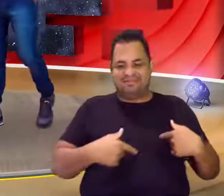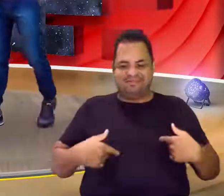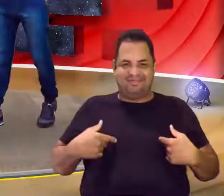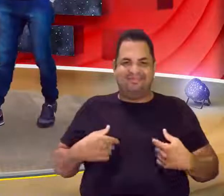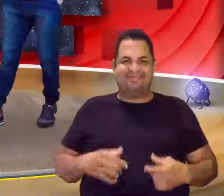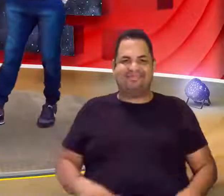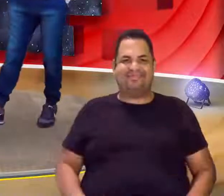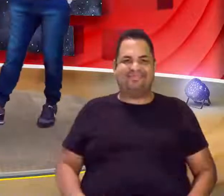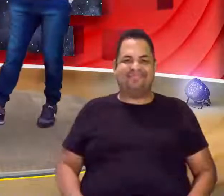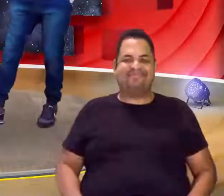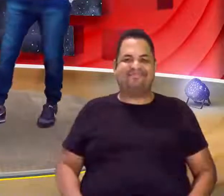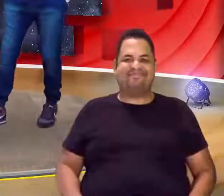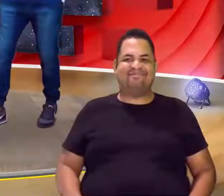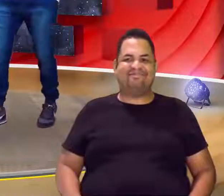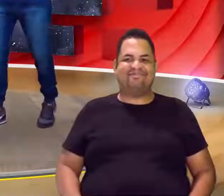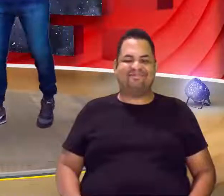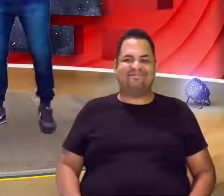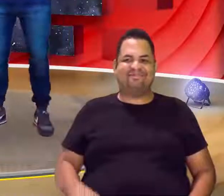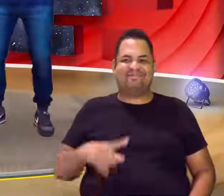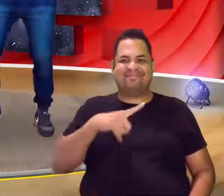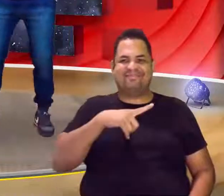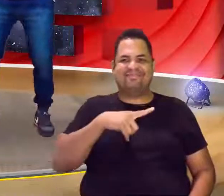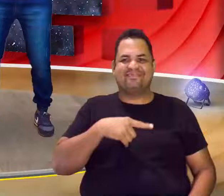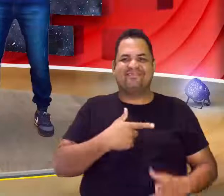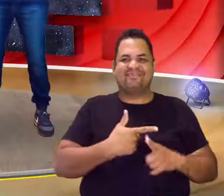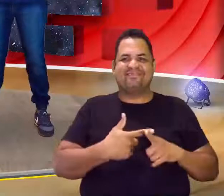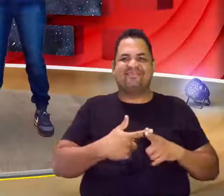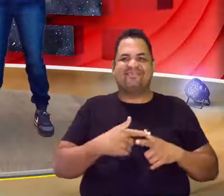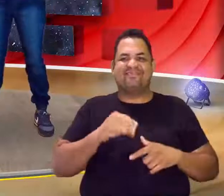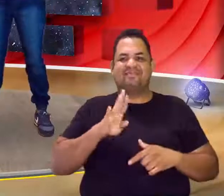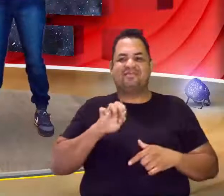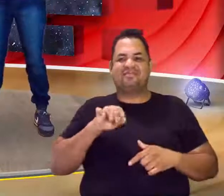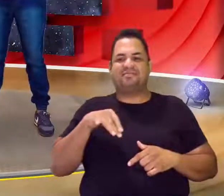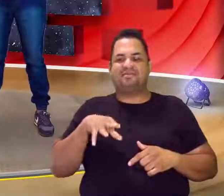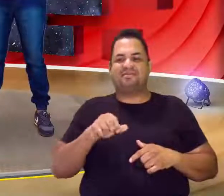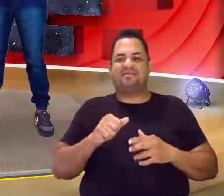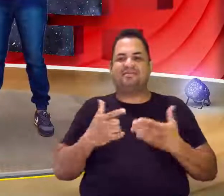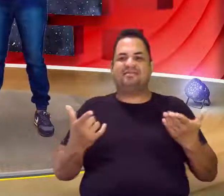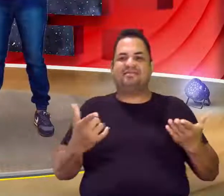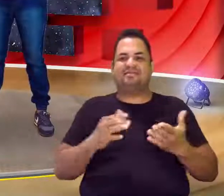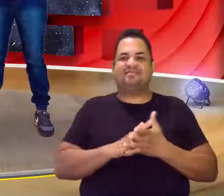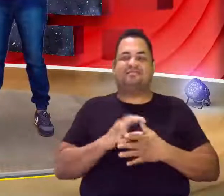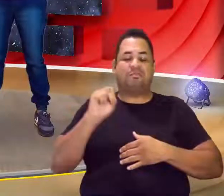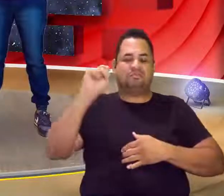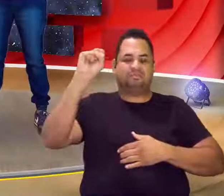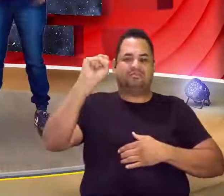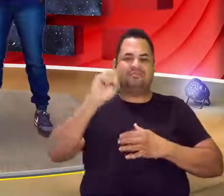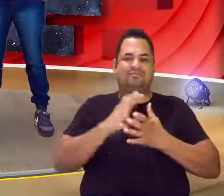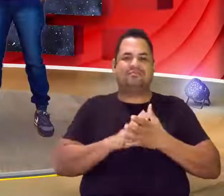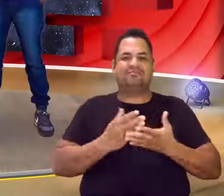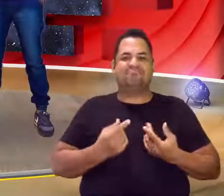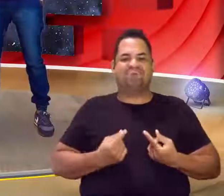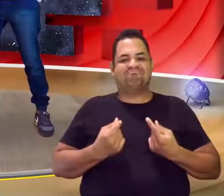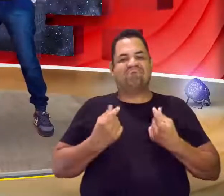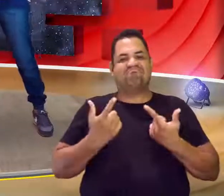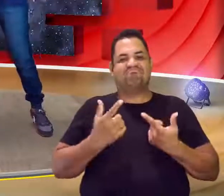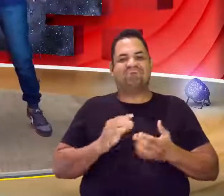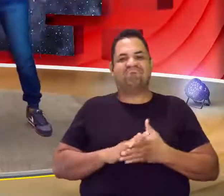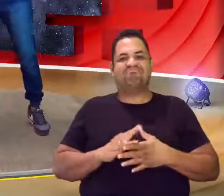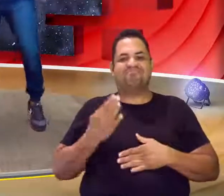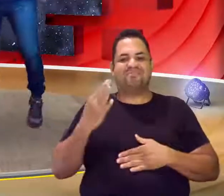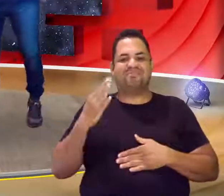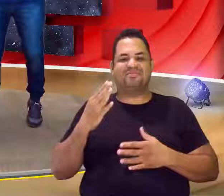tá mais discreto, né? Eu tenho problemas com o Batman, porque o Batman, ele é um super-herói burguês e...